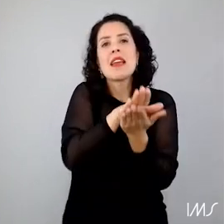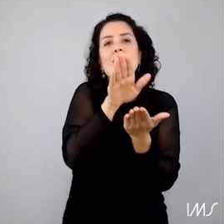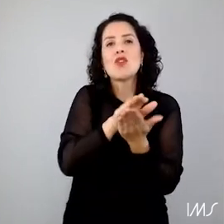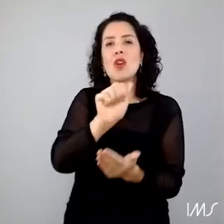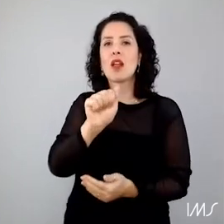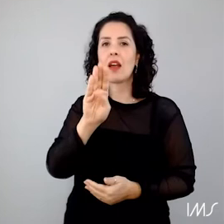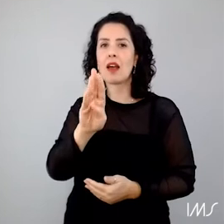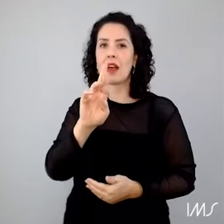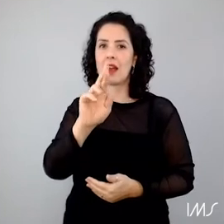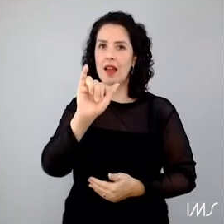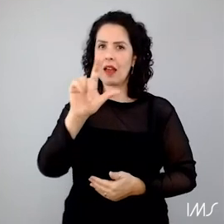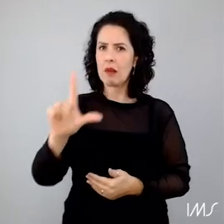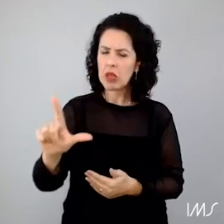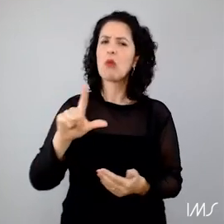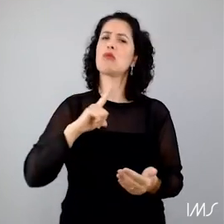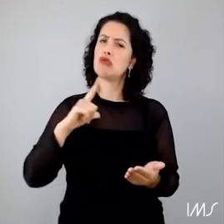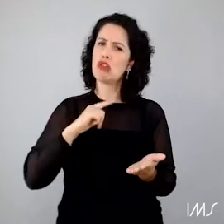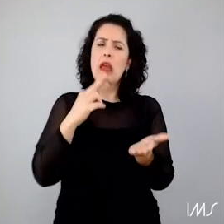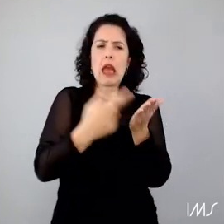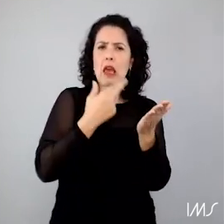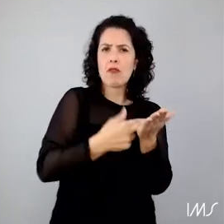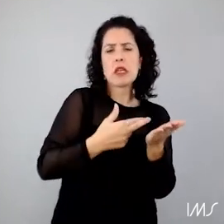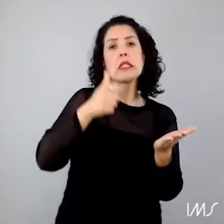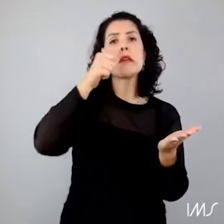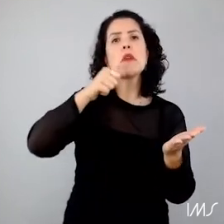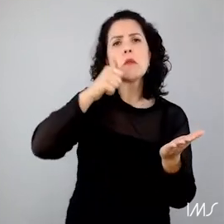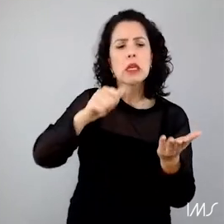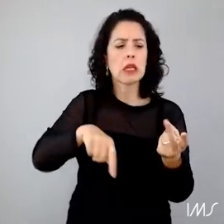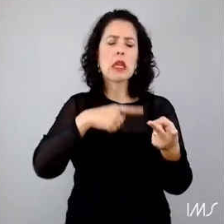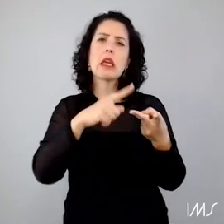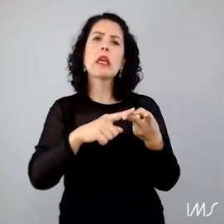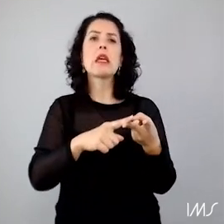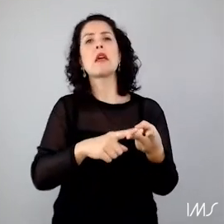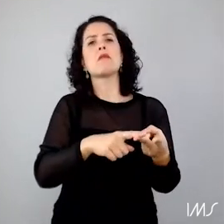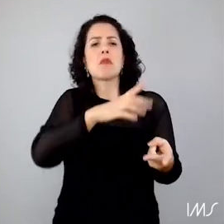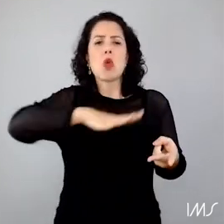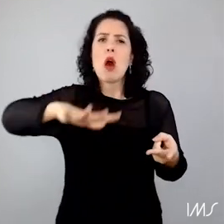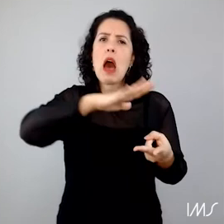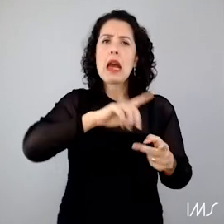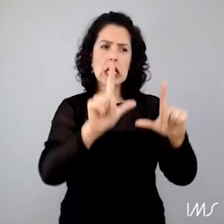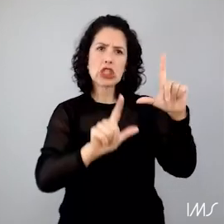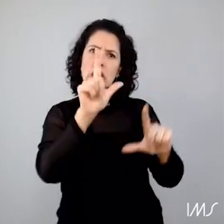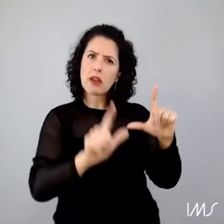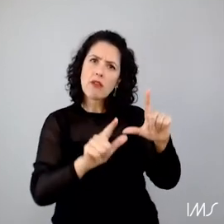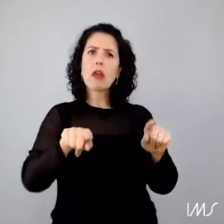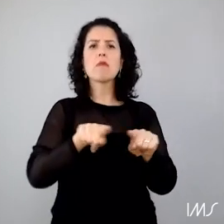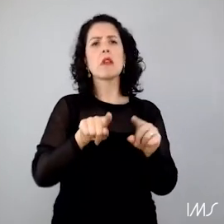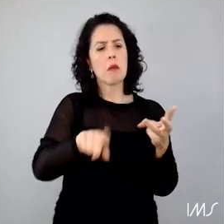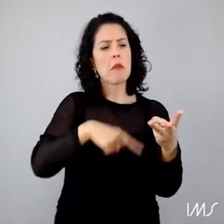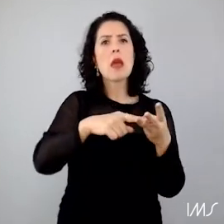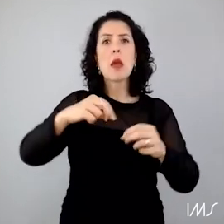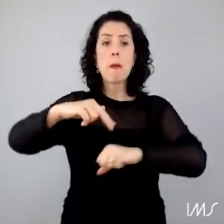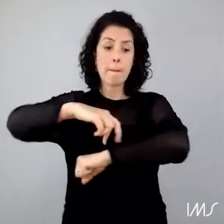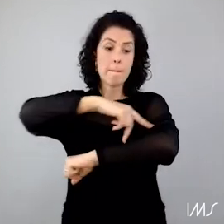gigante no campo editorial. Revistas femininas, revistas sobre o mundo da TV, seus artistas, programas, revistas de